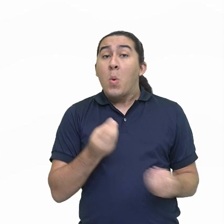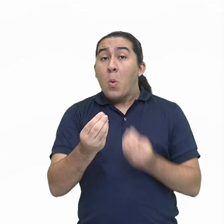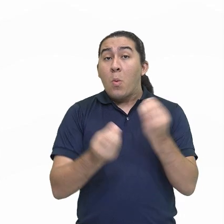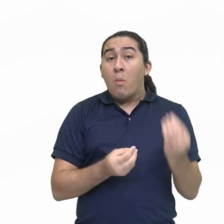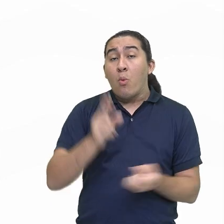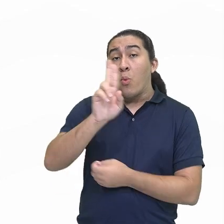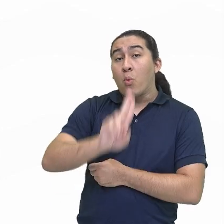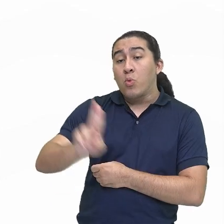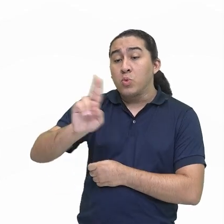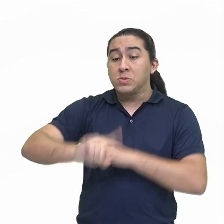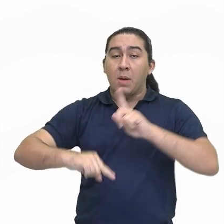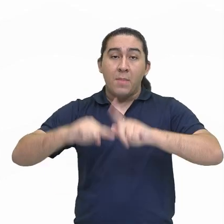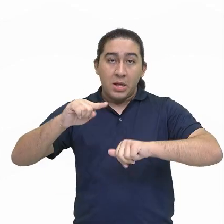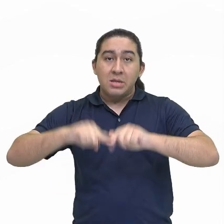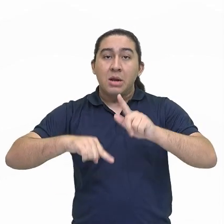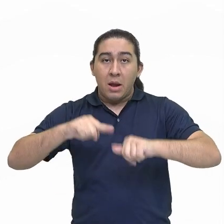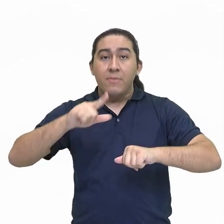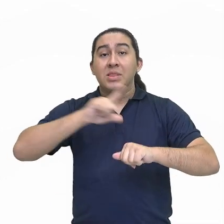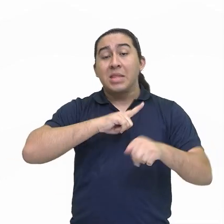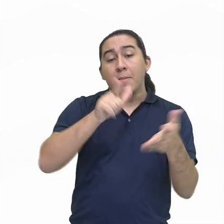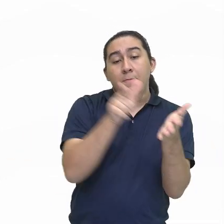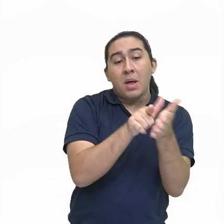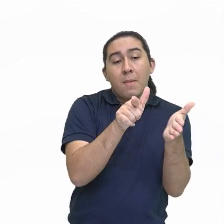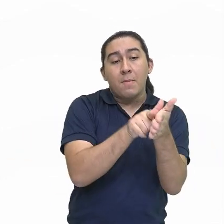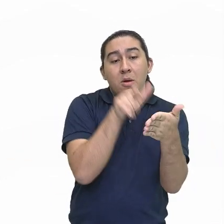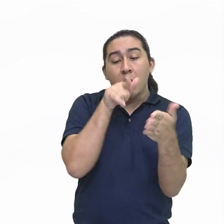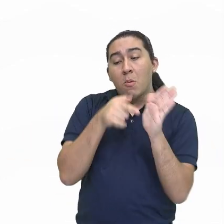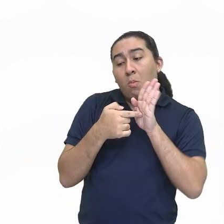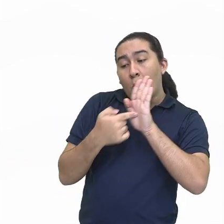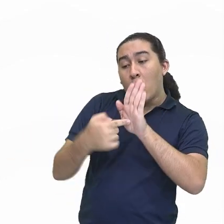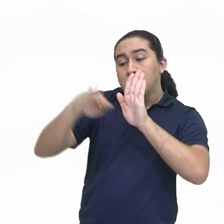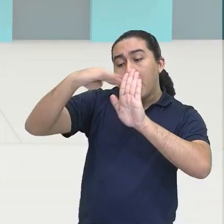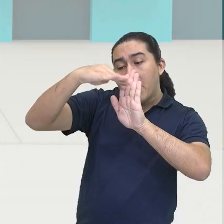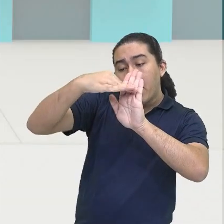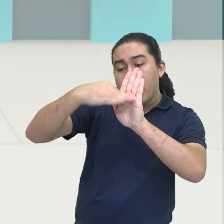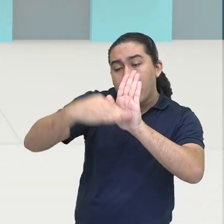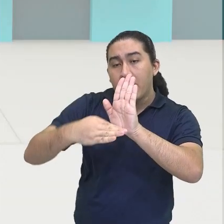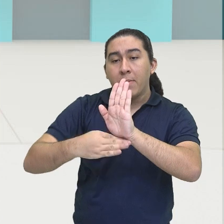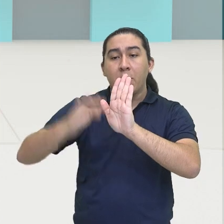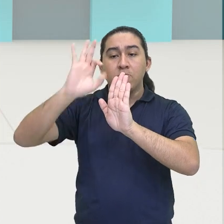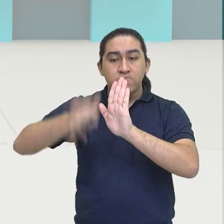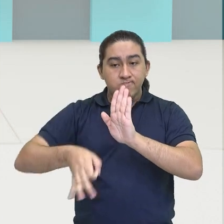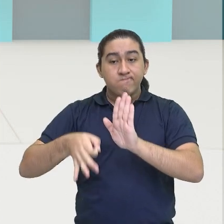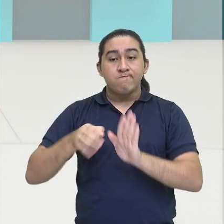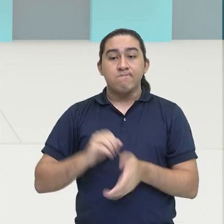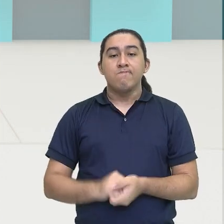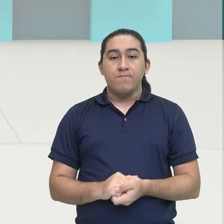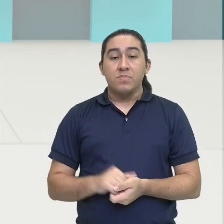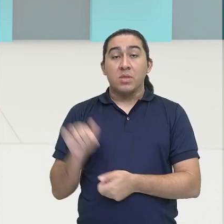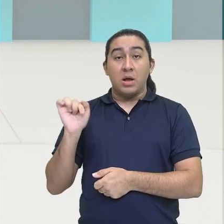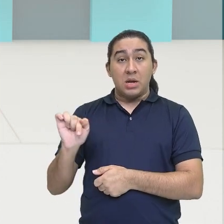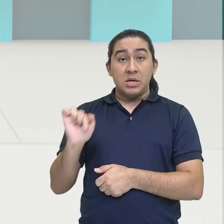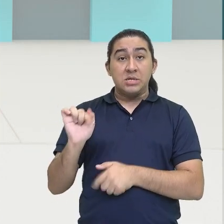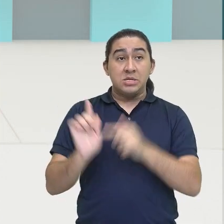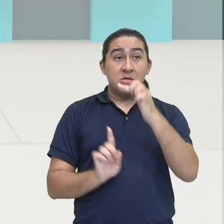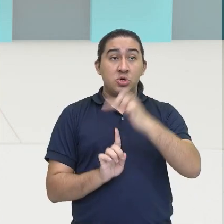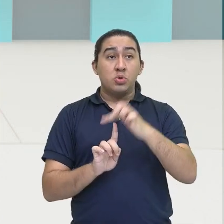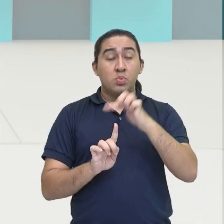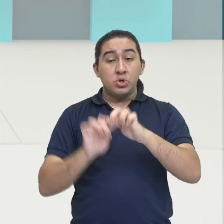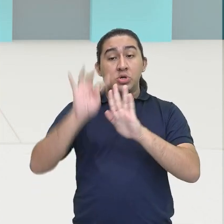do instrumento a ser utilizado, certo? Detalhe, na injunção geralmente